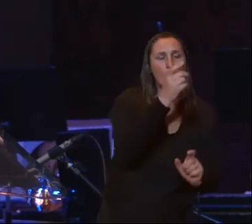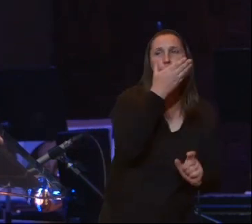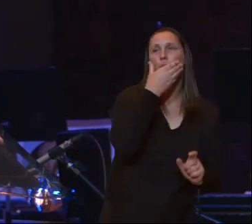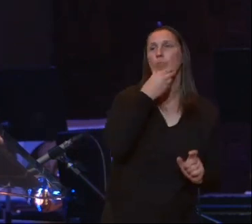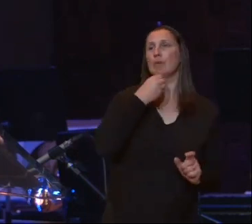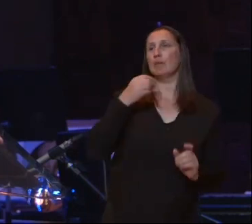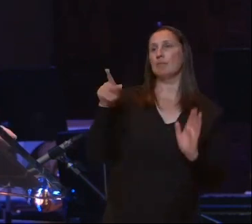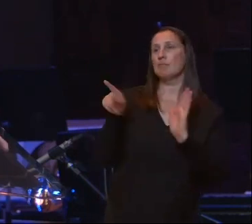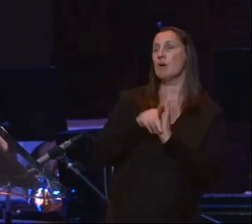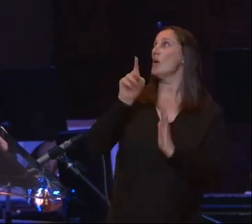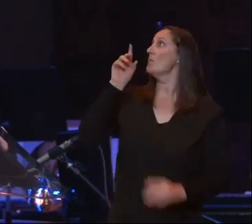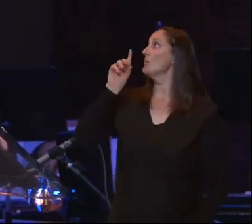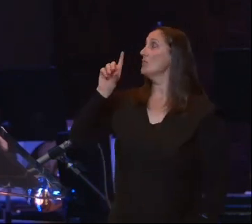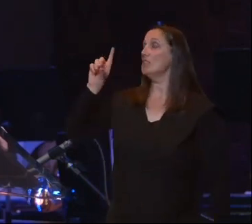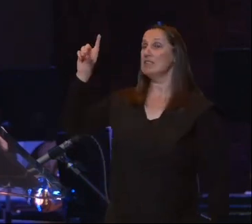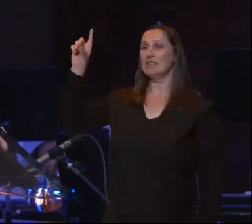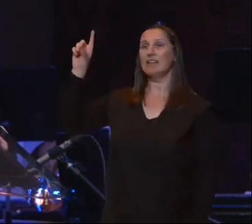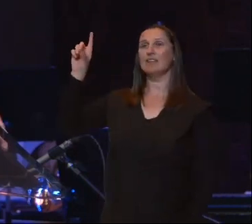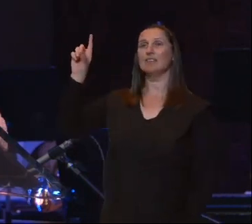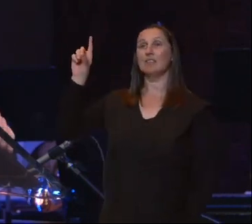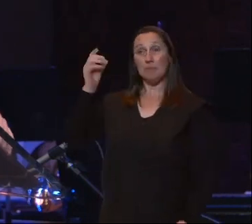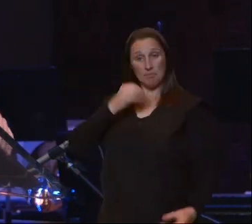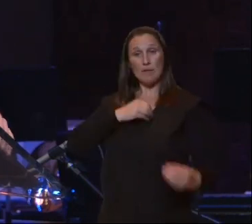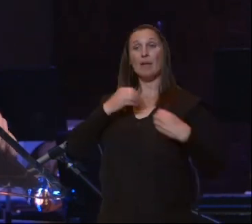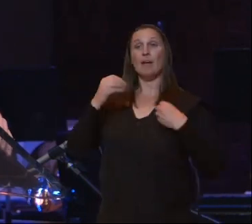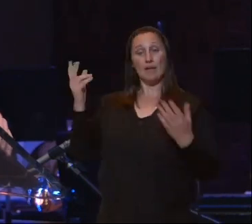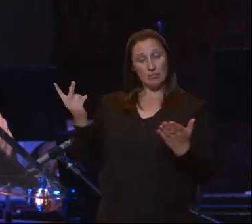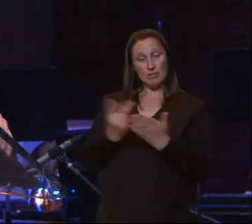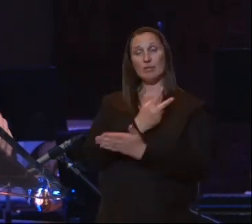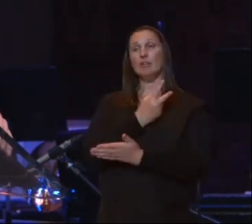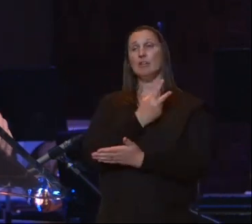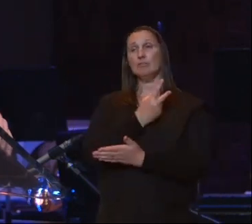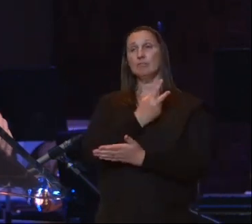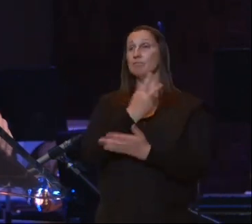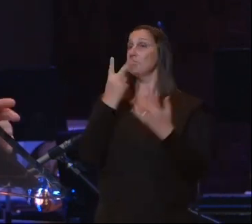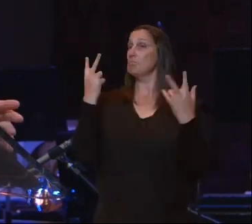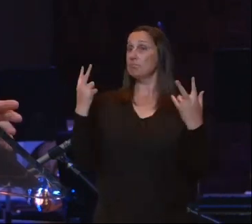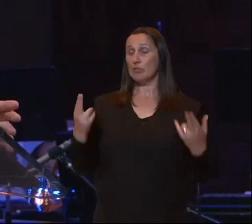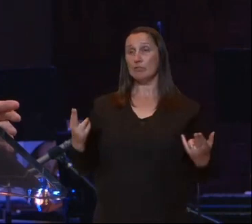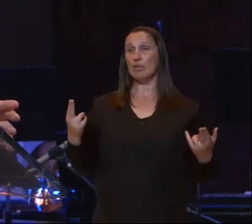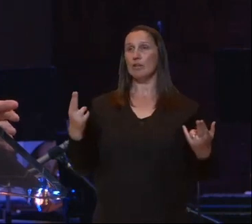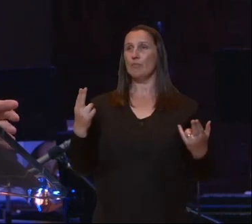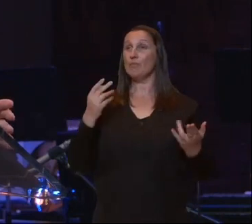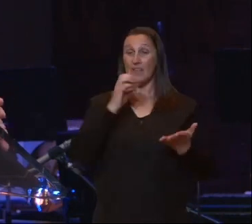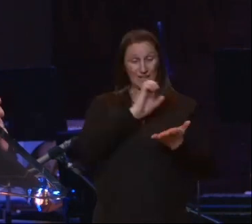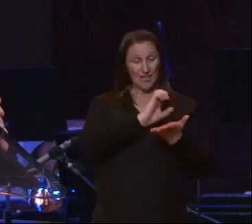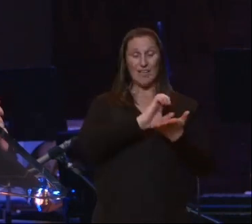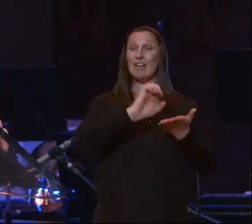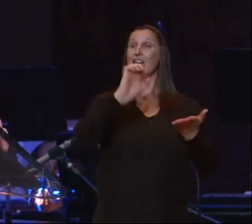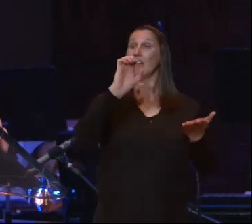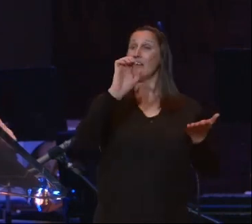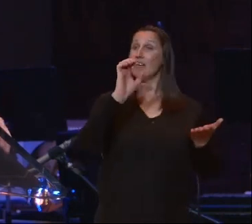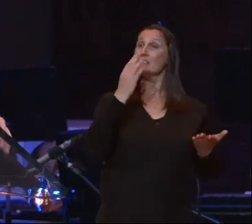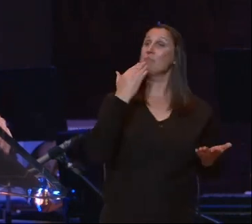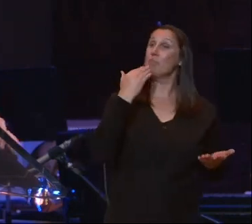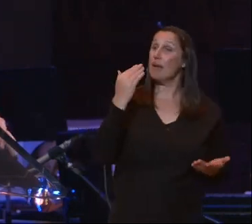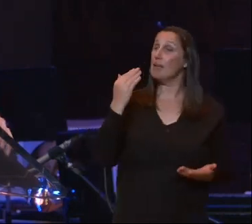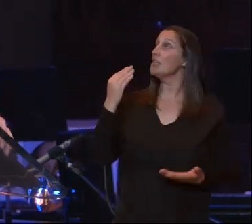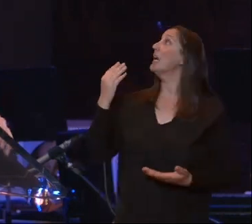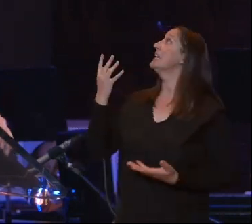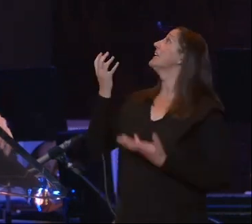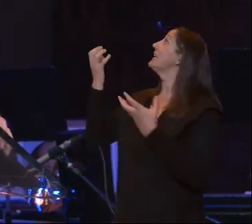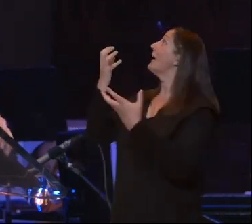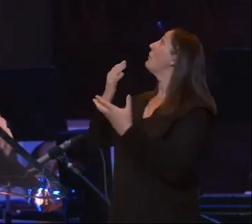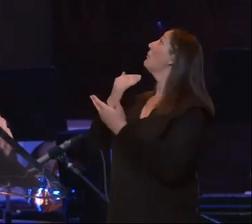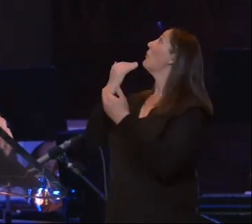Cristo, Davi falhou tanto com seus filhos. O próprio Elias pede a morte num pé de